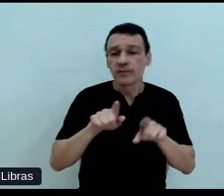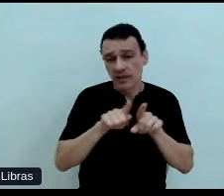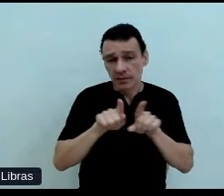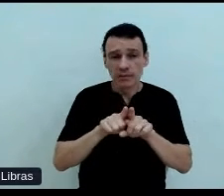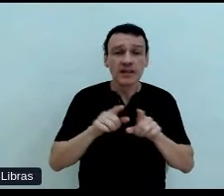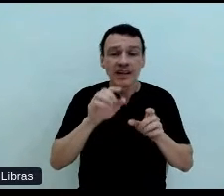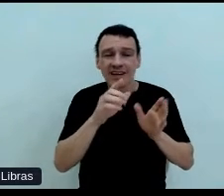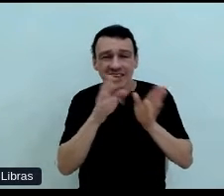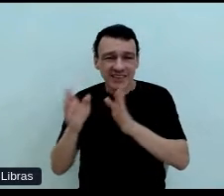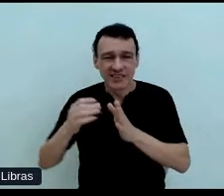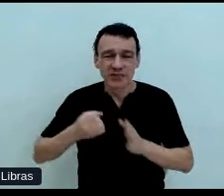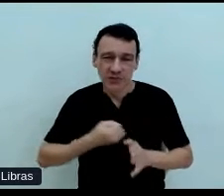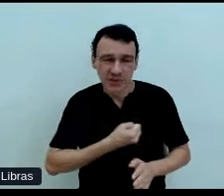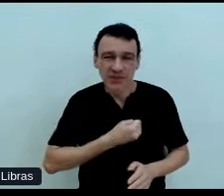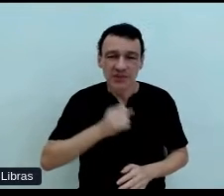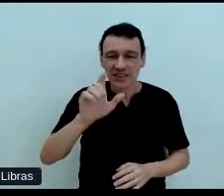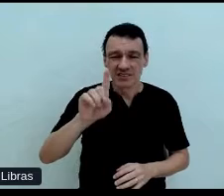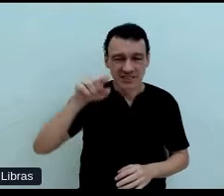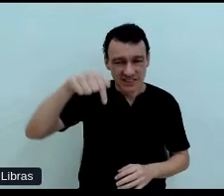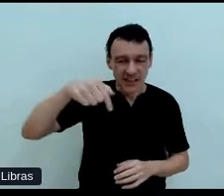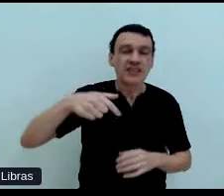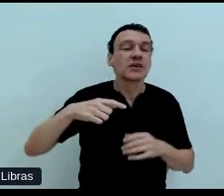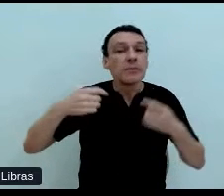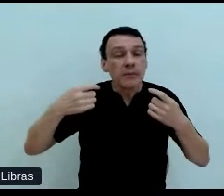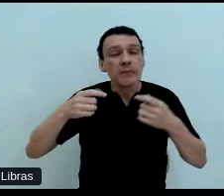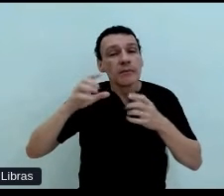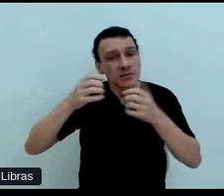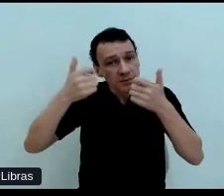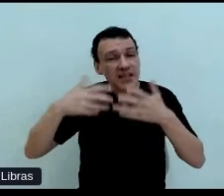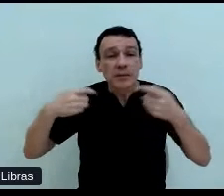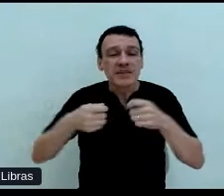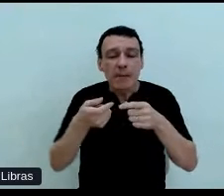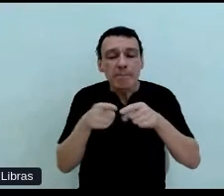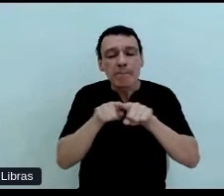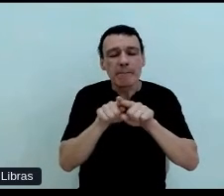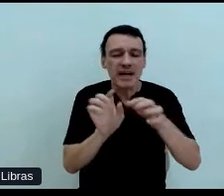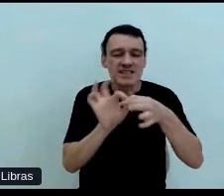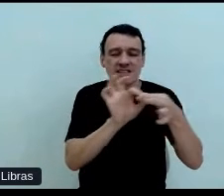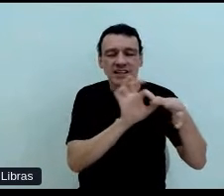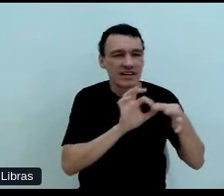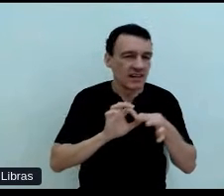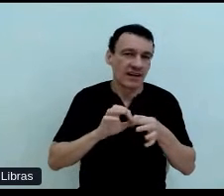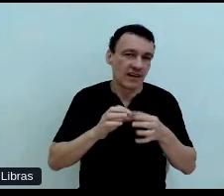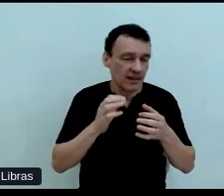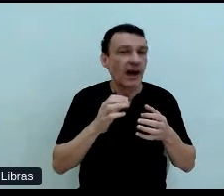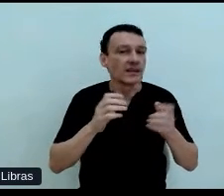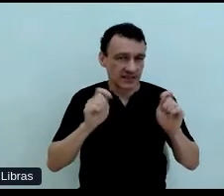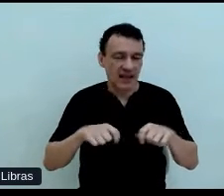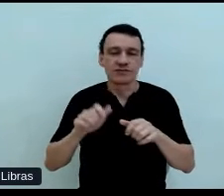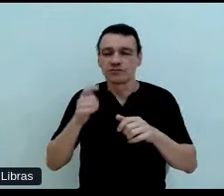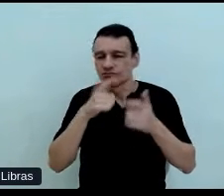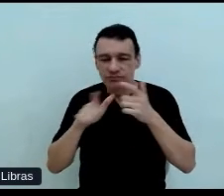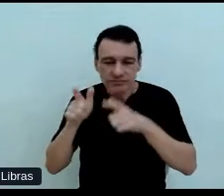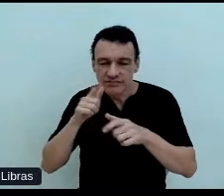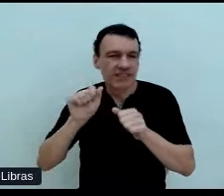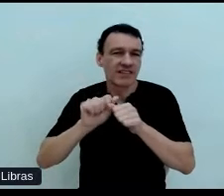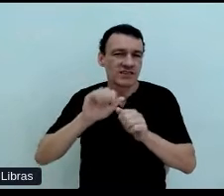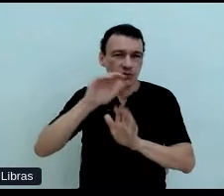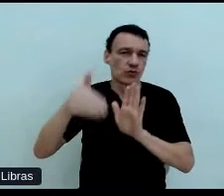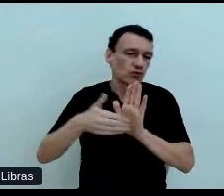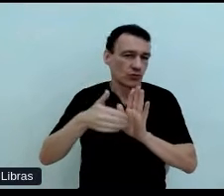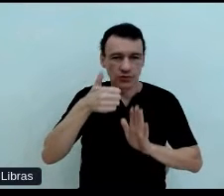as parcerias e meios de implementação. Mas quando a gente vai concretizar essa